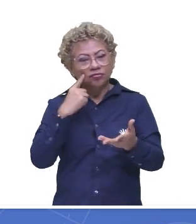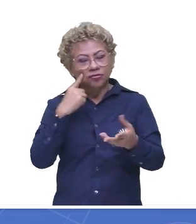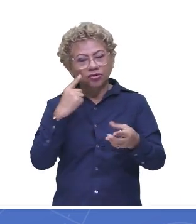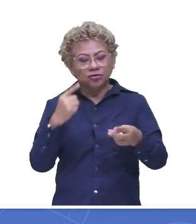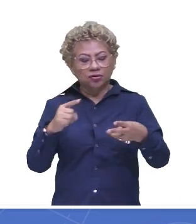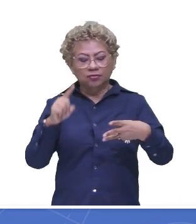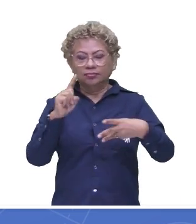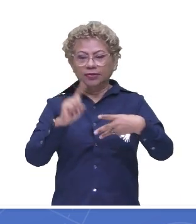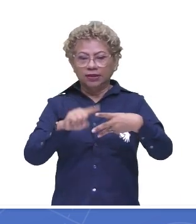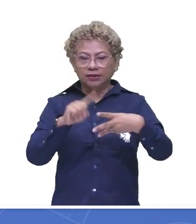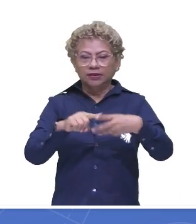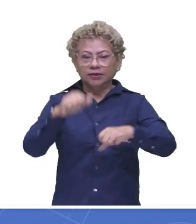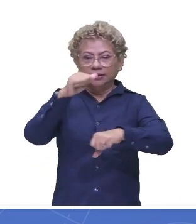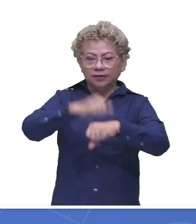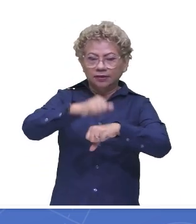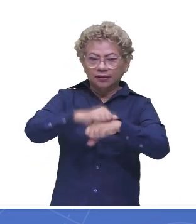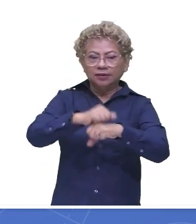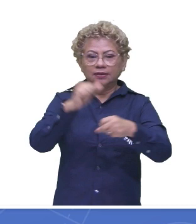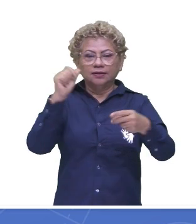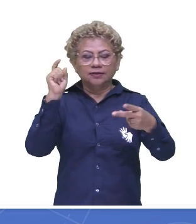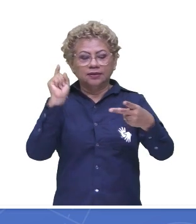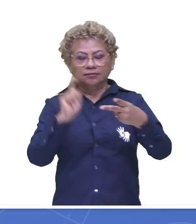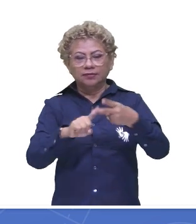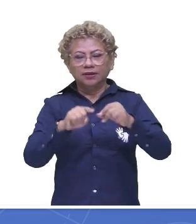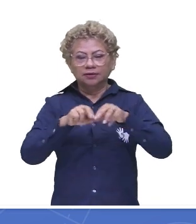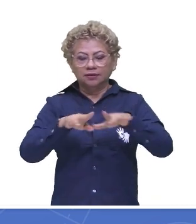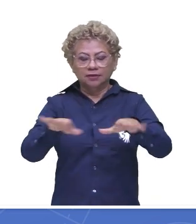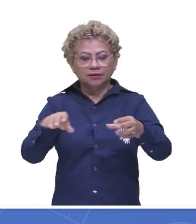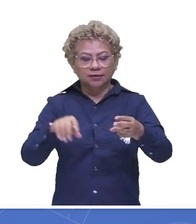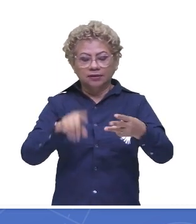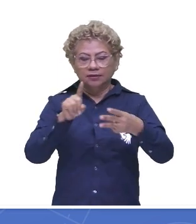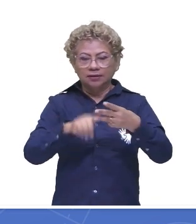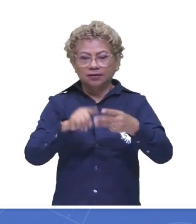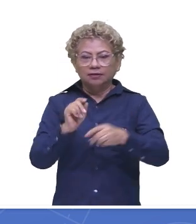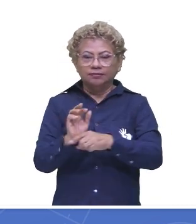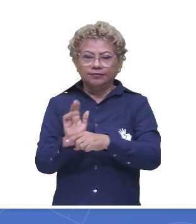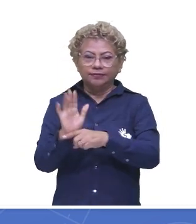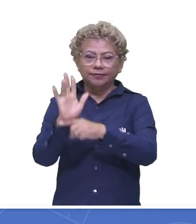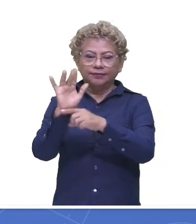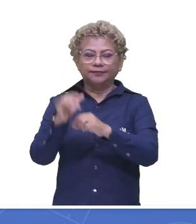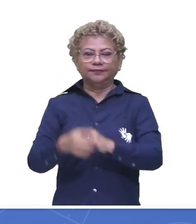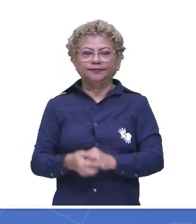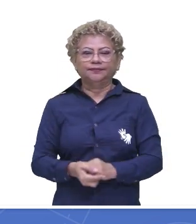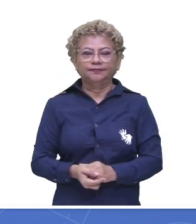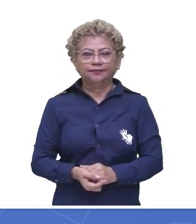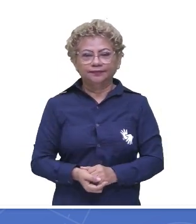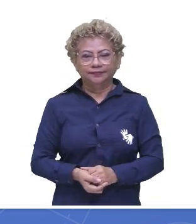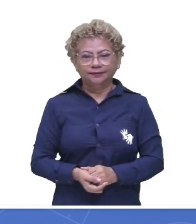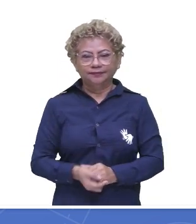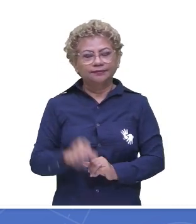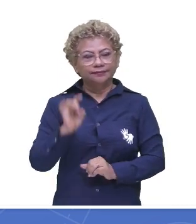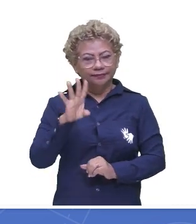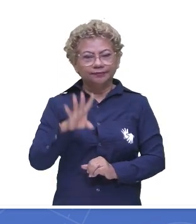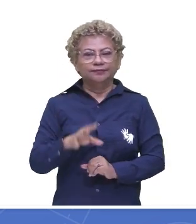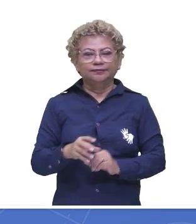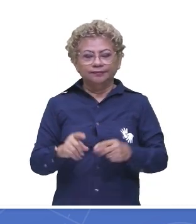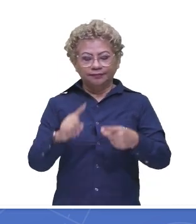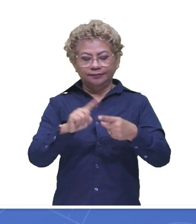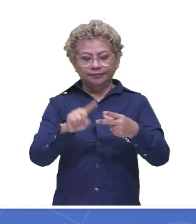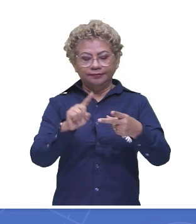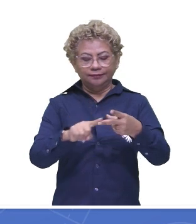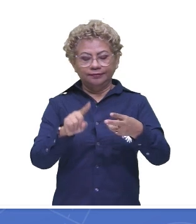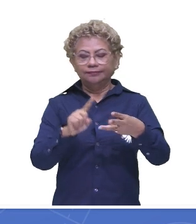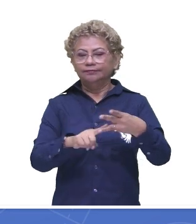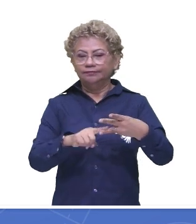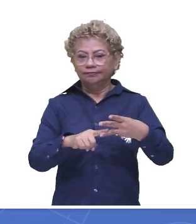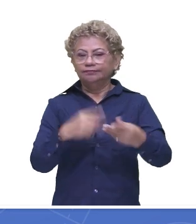os estados físicos da matéria que nós vamos estudar aqui? Sólido, líquido e gasoso, beleza? Sólido, líquido e gasoso. É isso que tem que